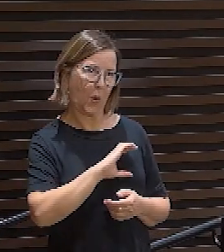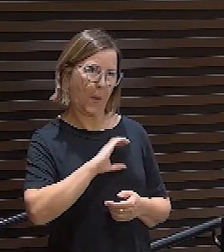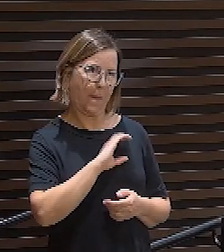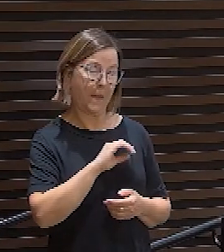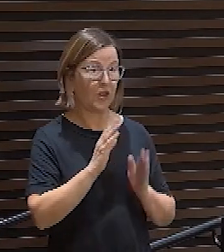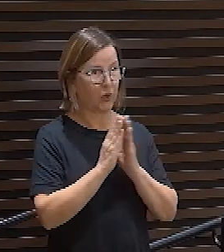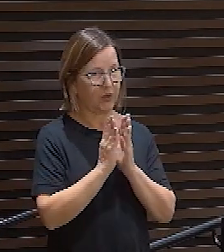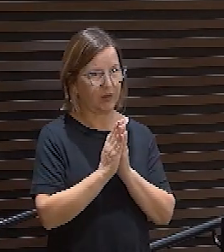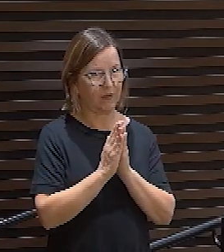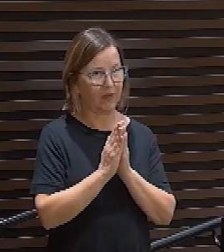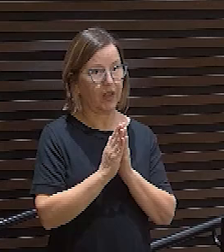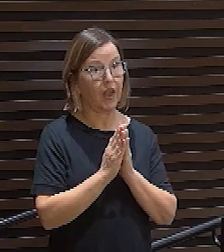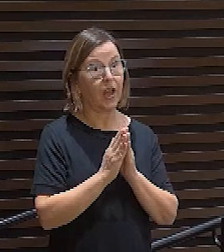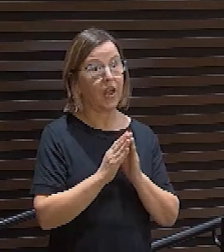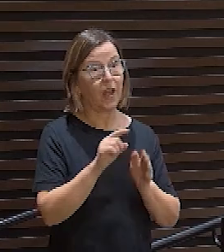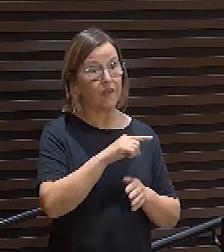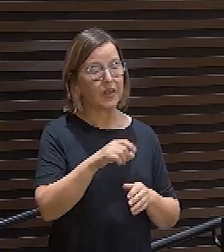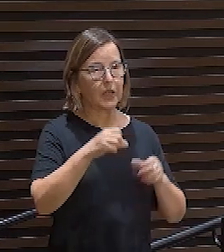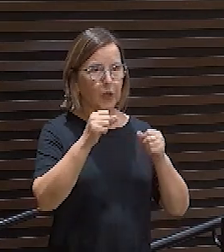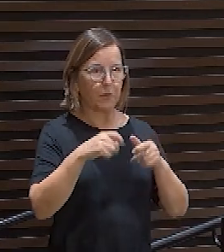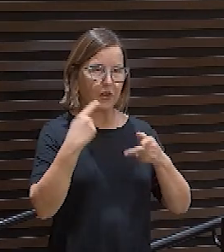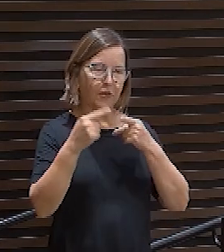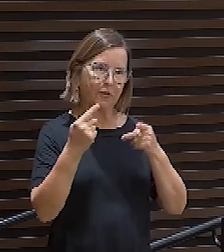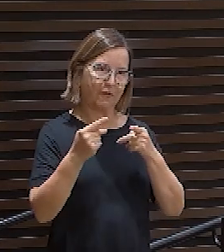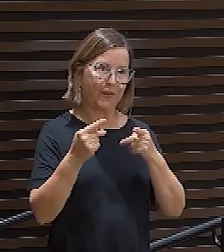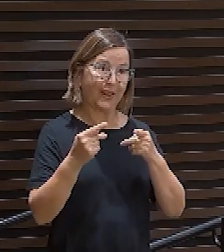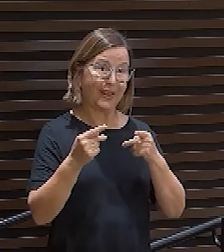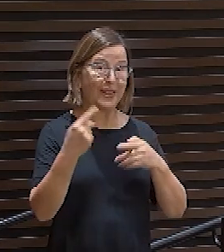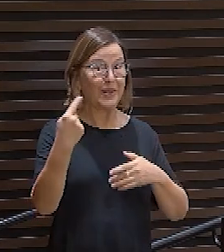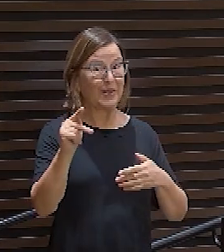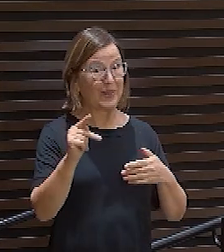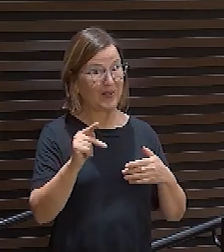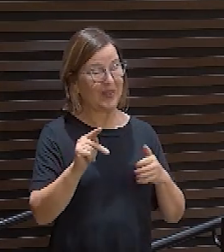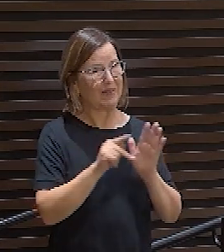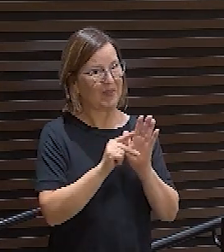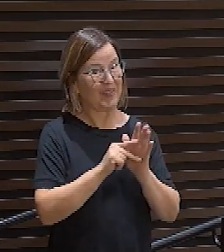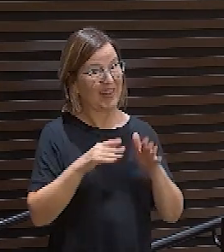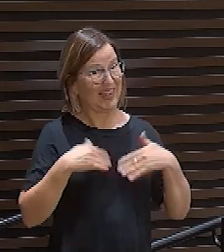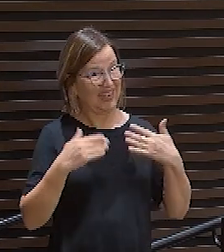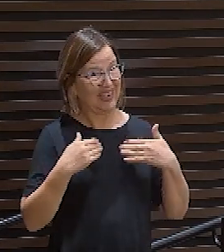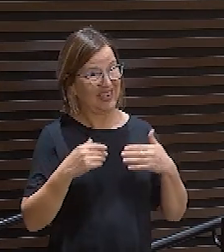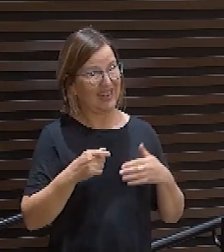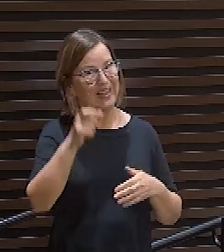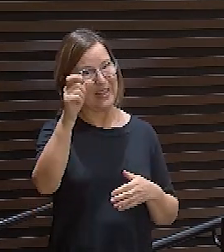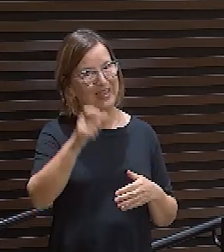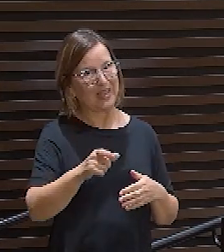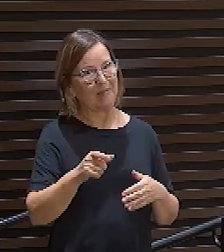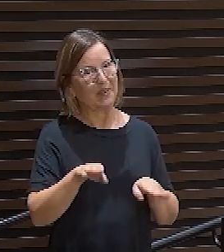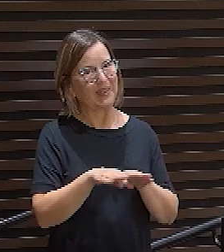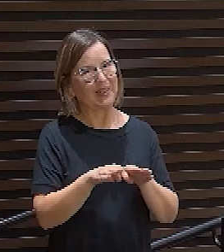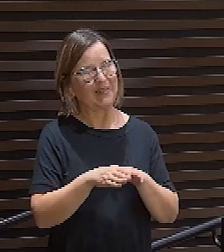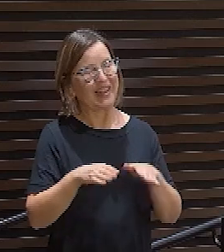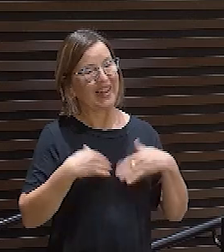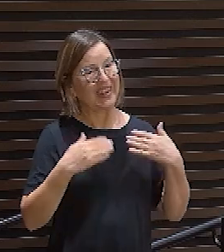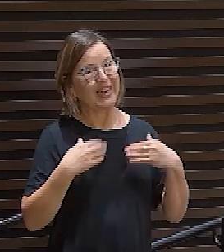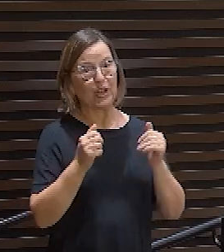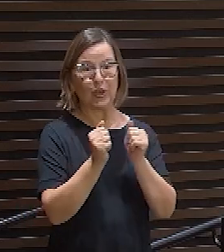suas alegrias e alguém se alegra com você. Você pode até mesmo pedir ajuda em sua luta